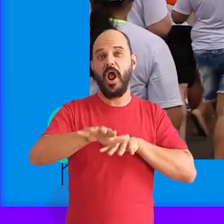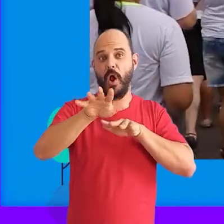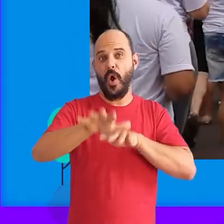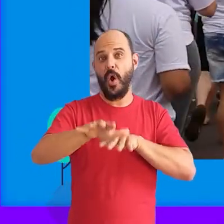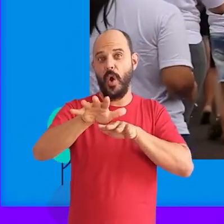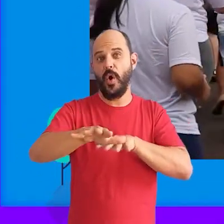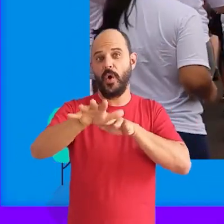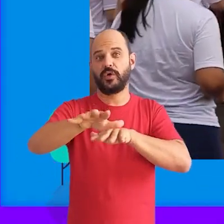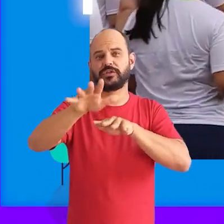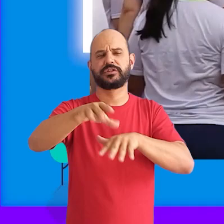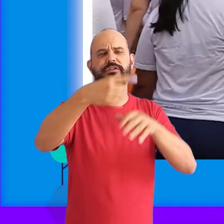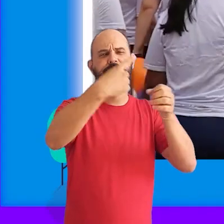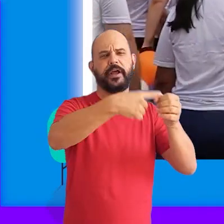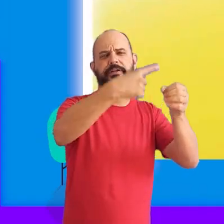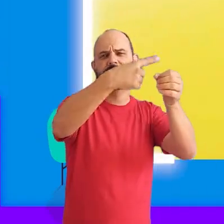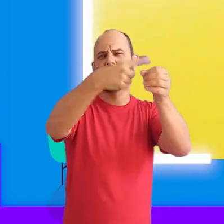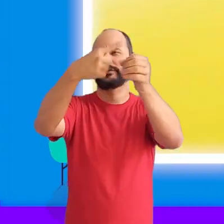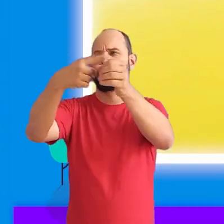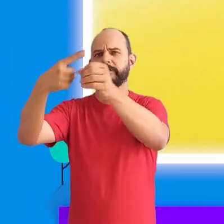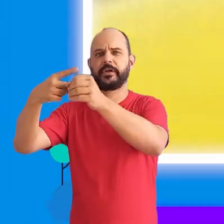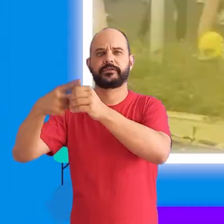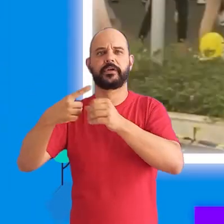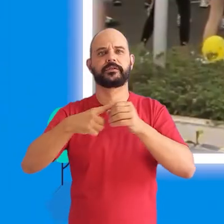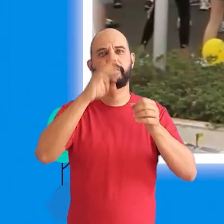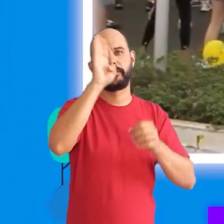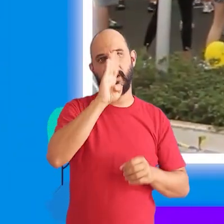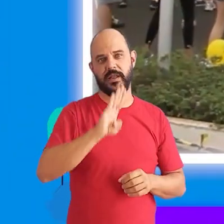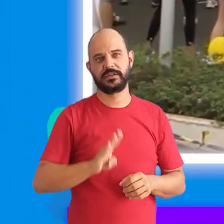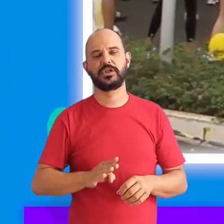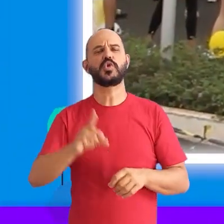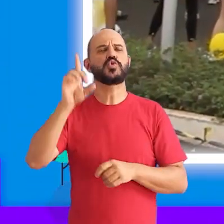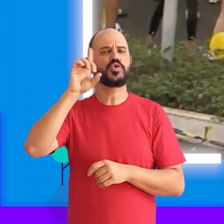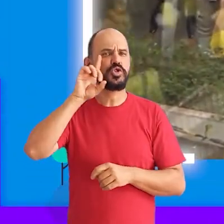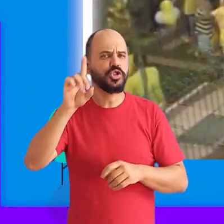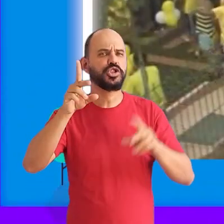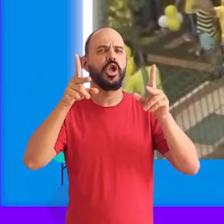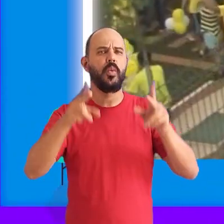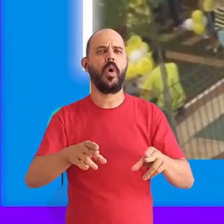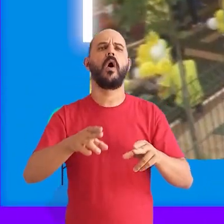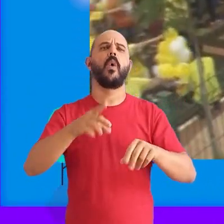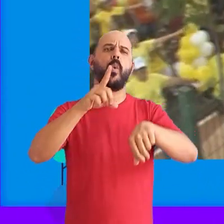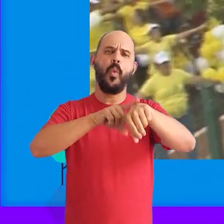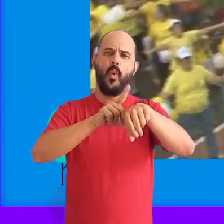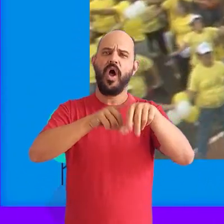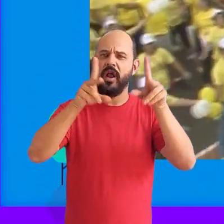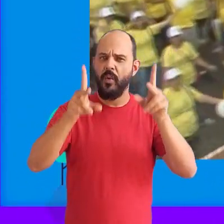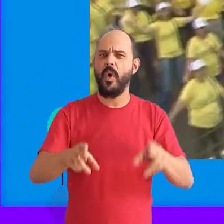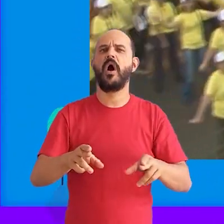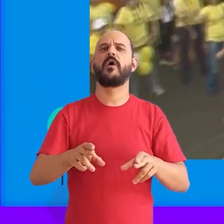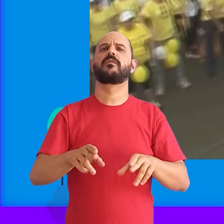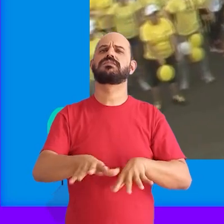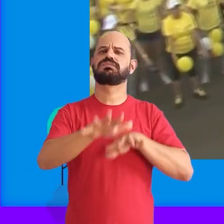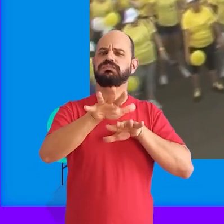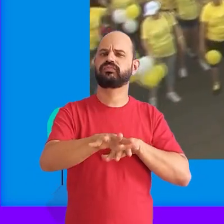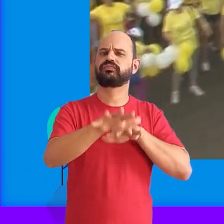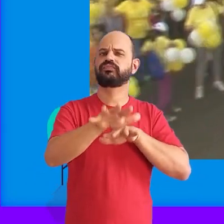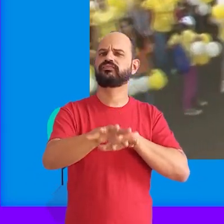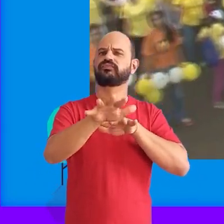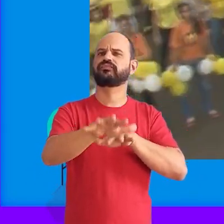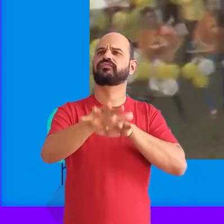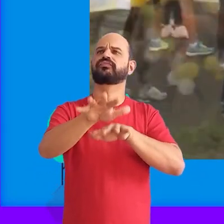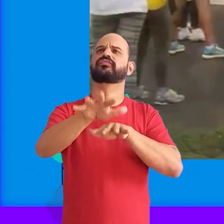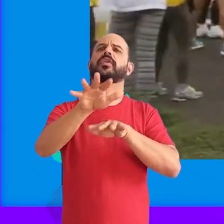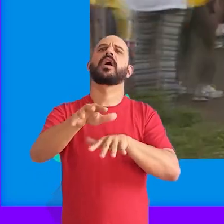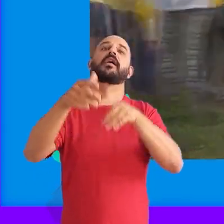caminha várias cidades do Brasil, a gente caminha no mesmo dia, no mesmo horário, e no dia da caminhada a gente começa